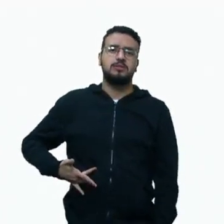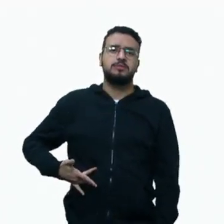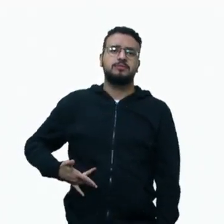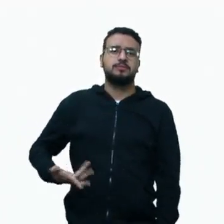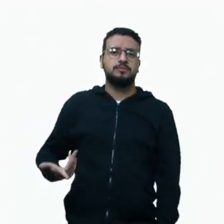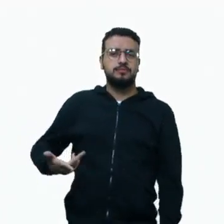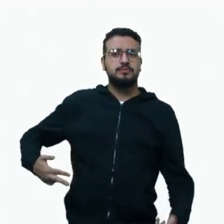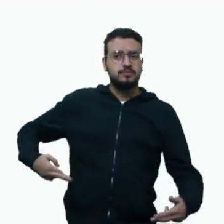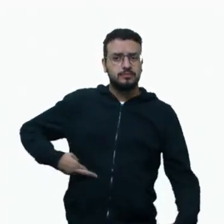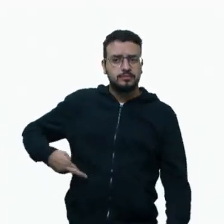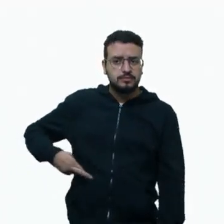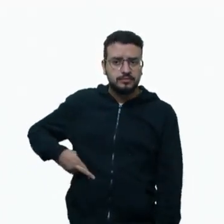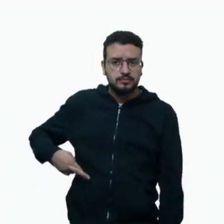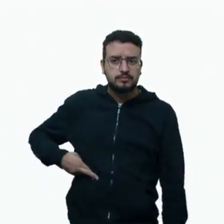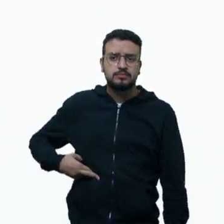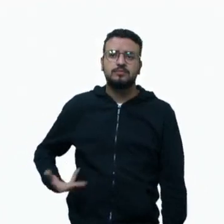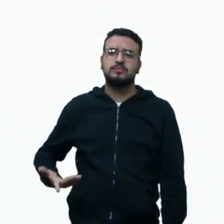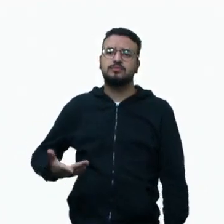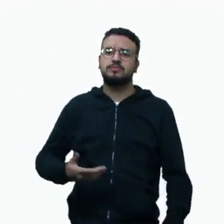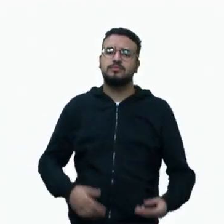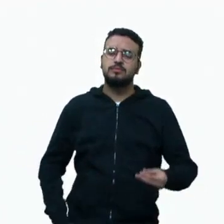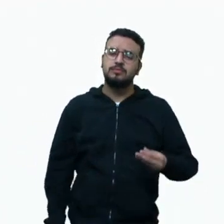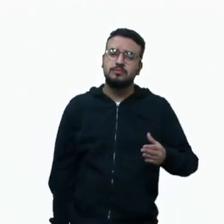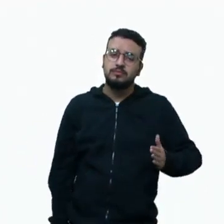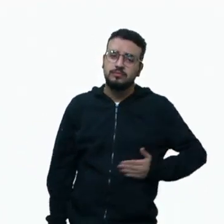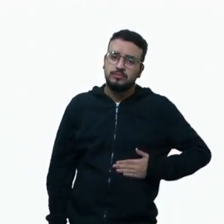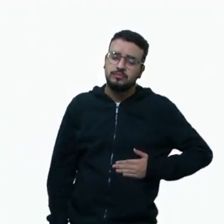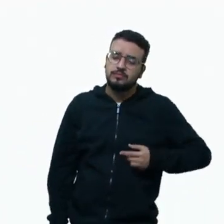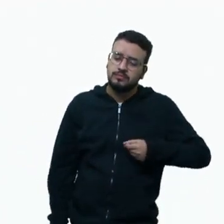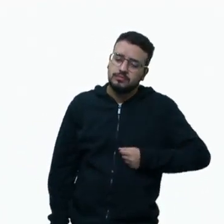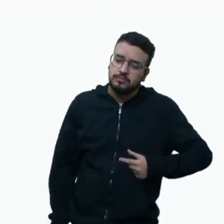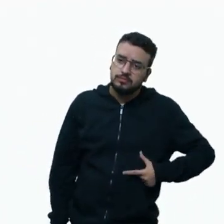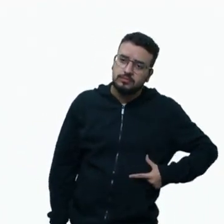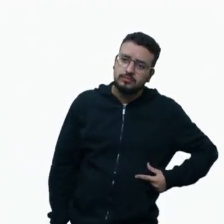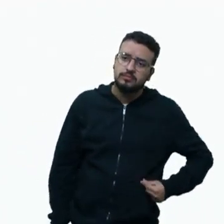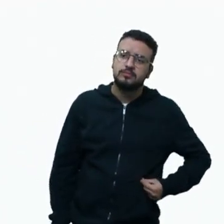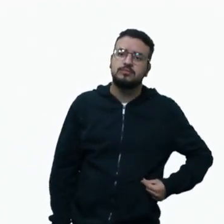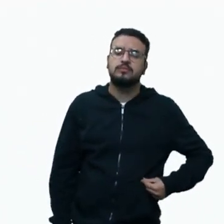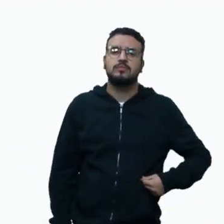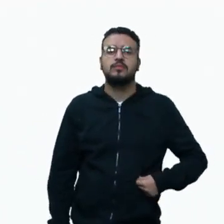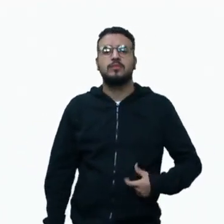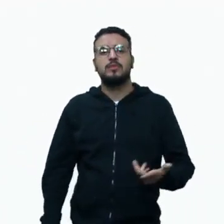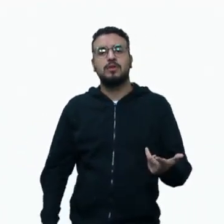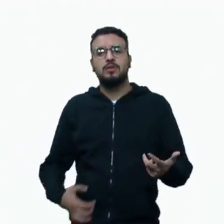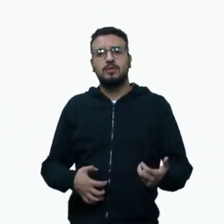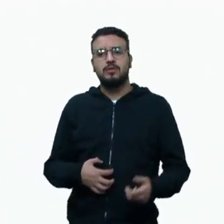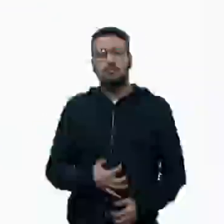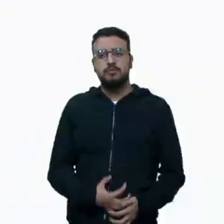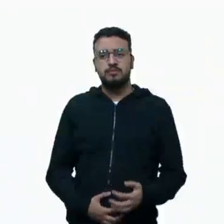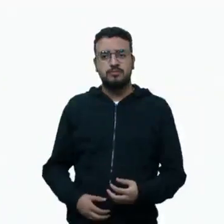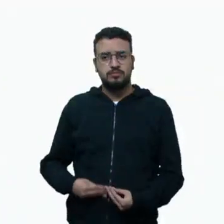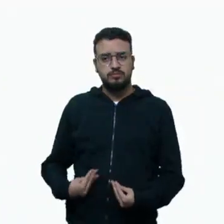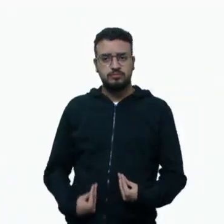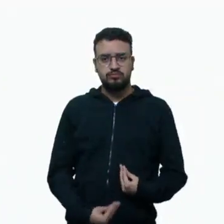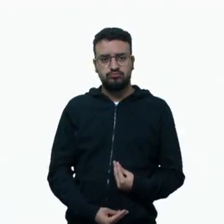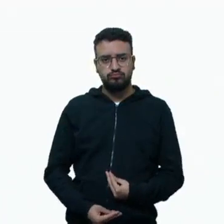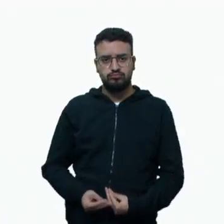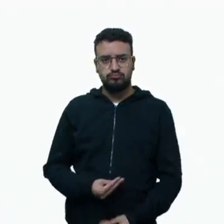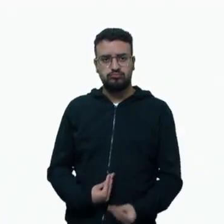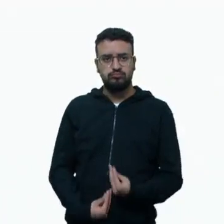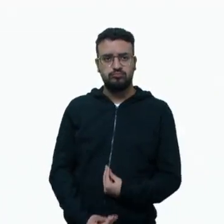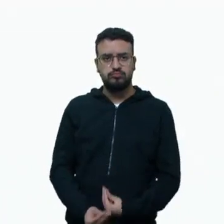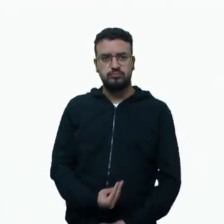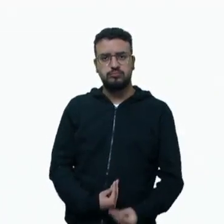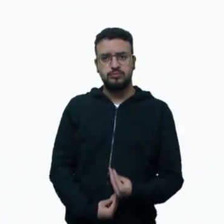para o rim, para o estômago e intestino, tá? Para membros inferiores.